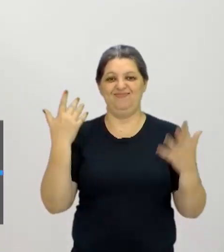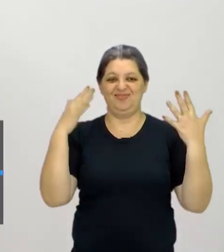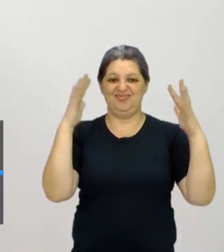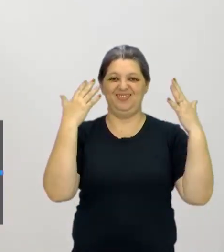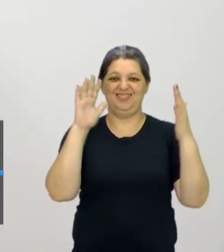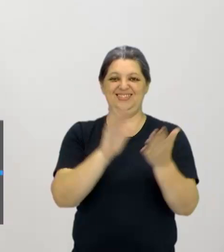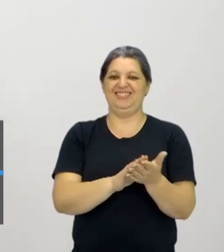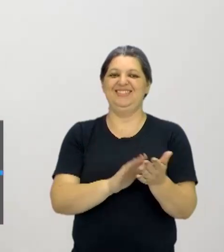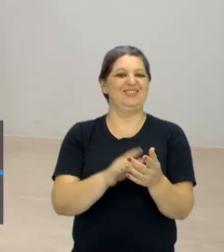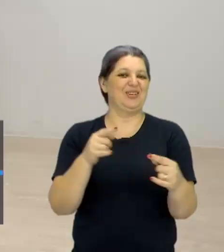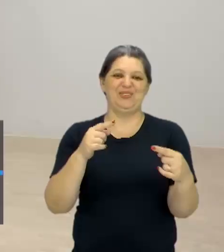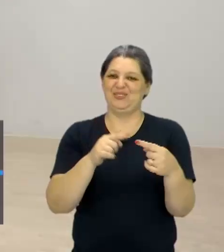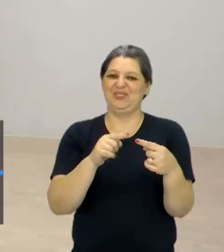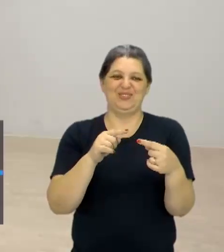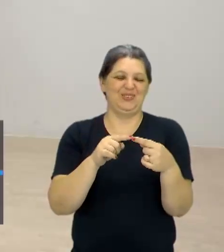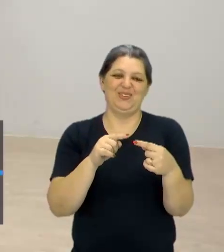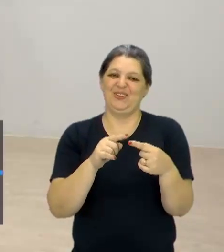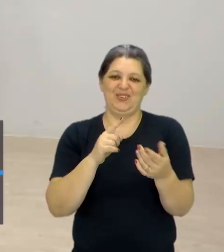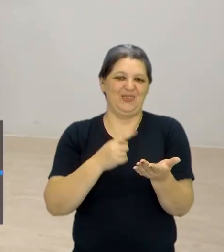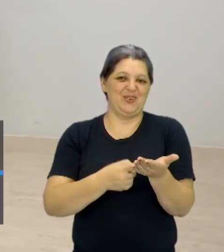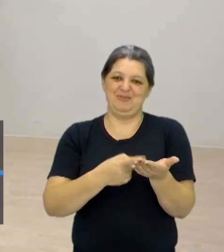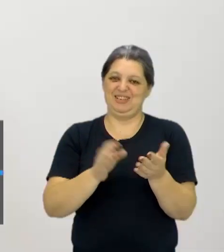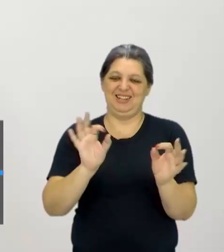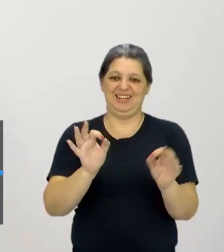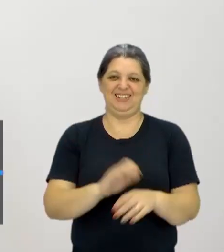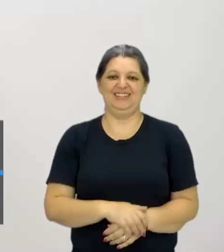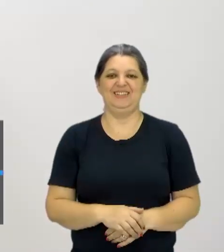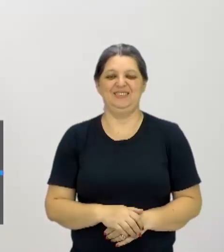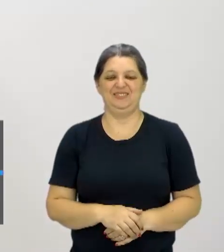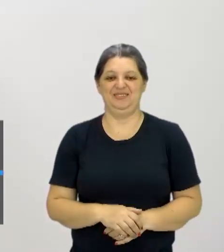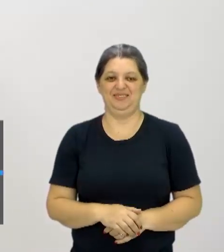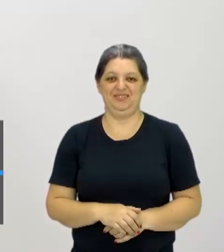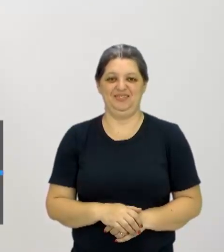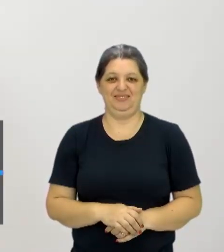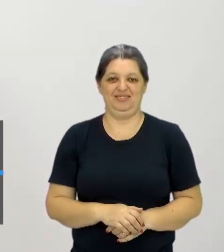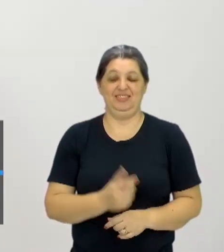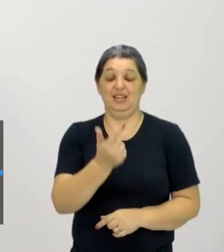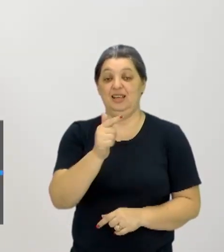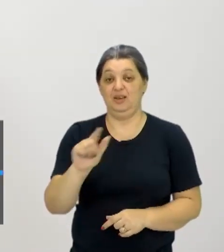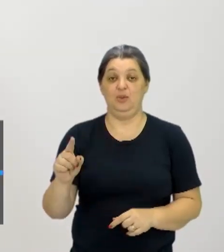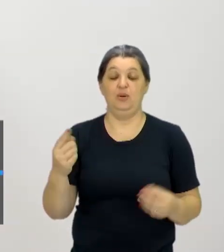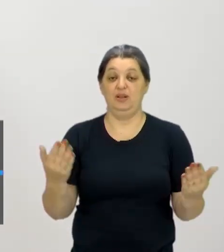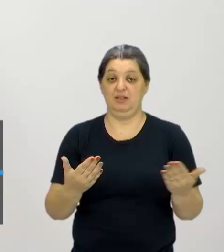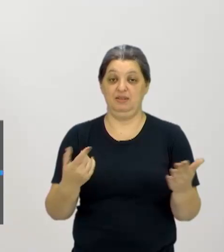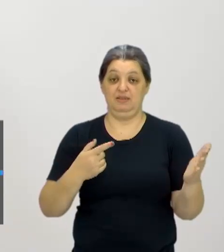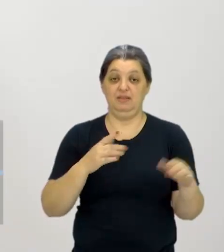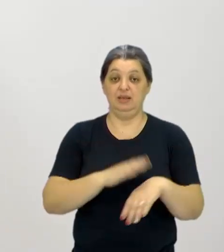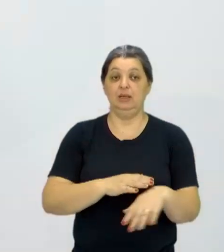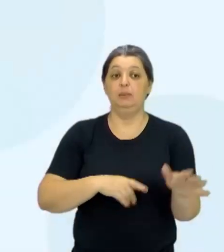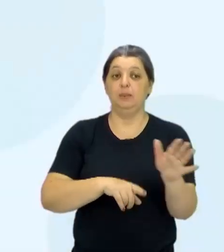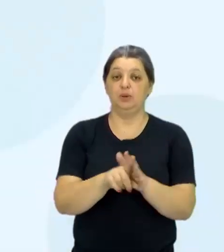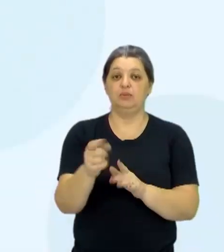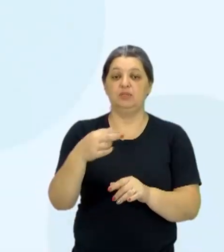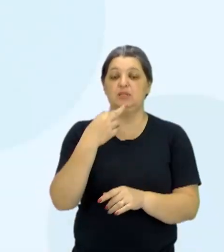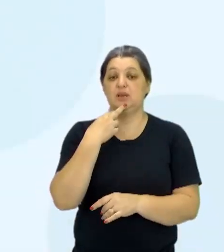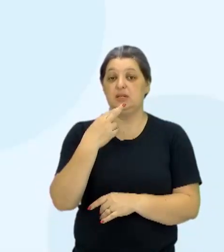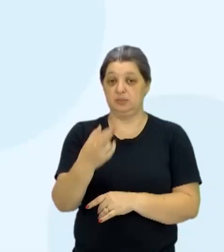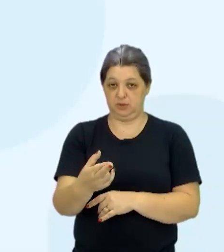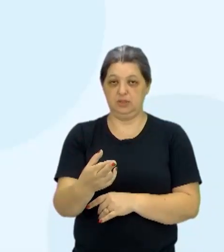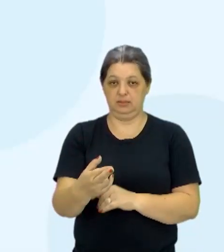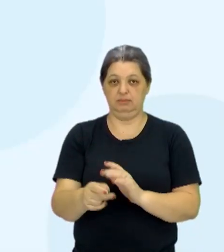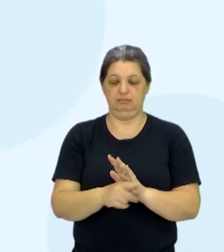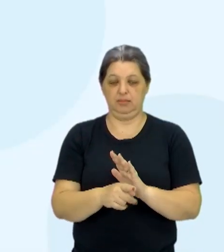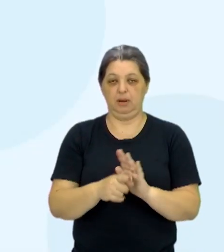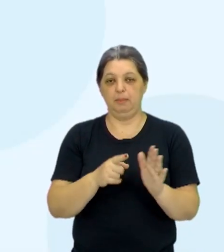assim, né? Descombinado. Vamos para mais uma, ó. Agora a gente vai fazer uma pergunta para vocês que vocês vão responder no